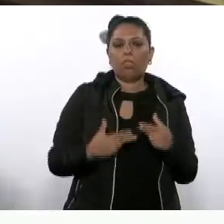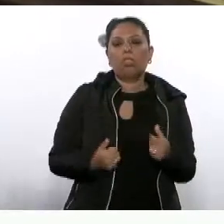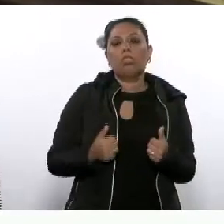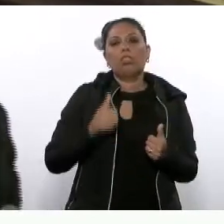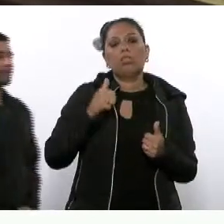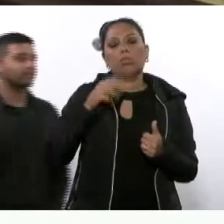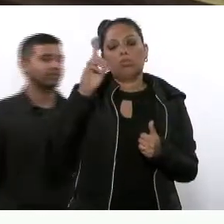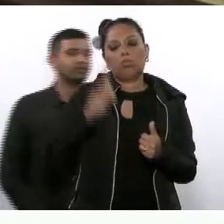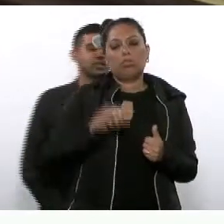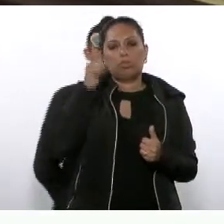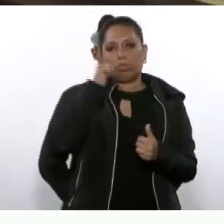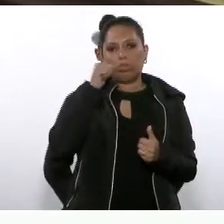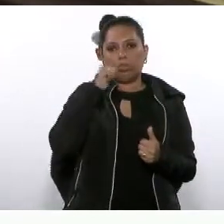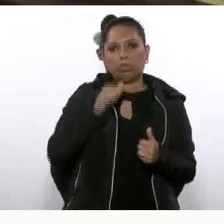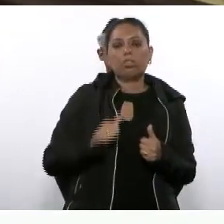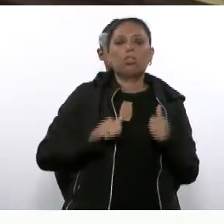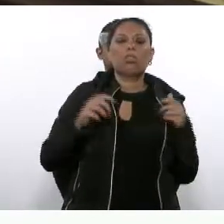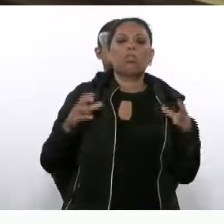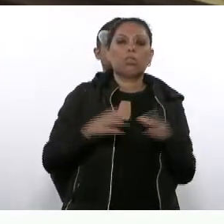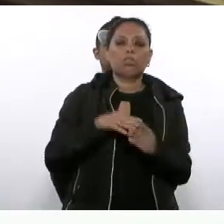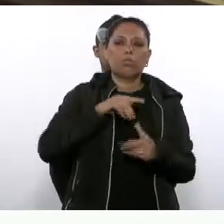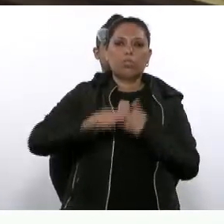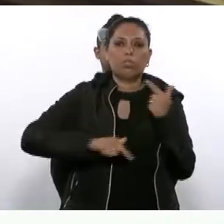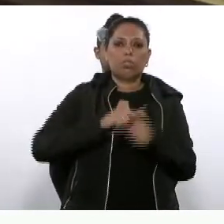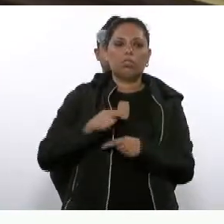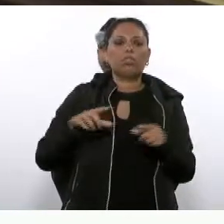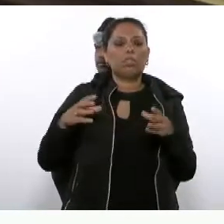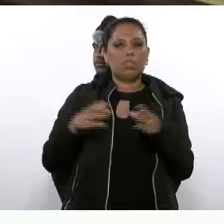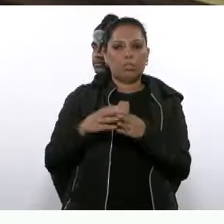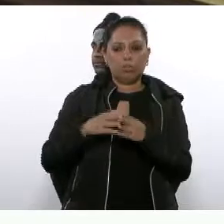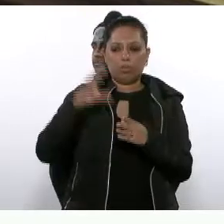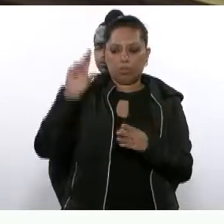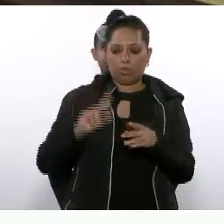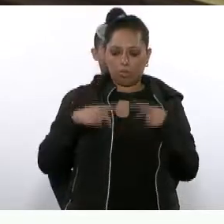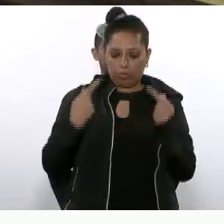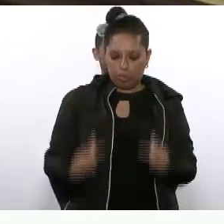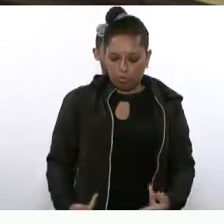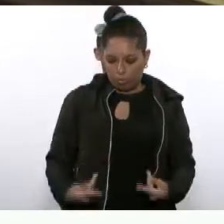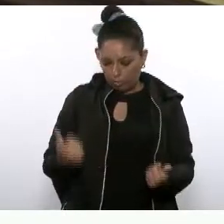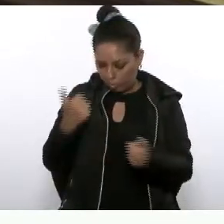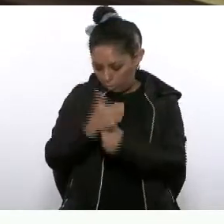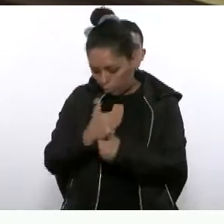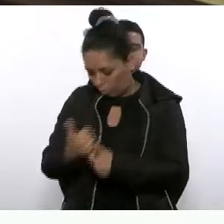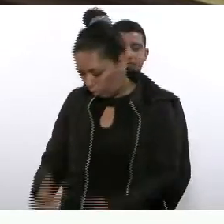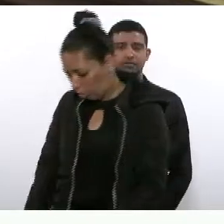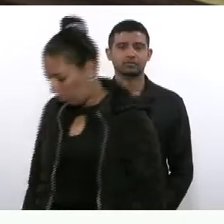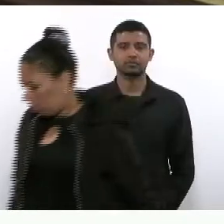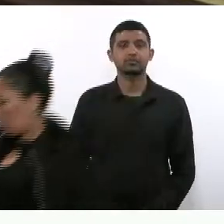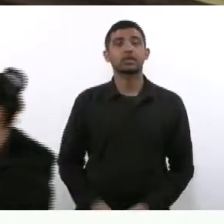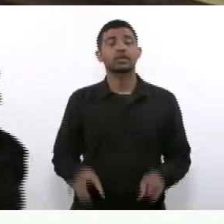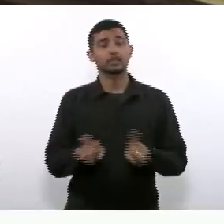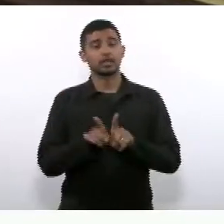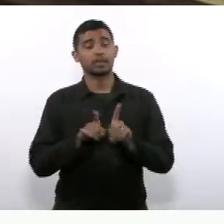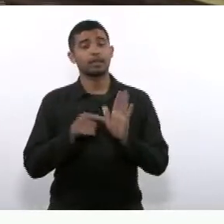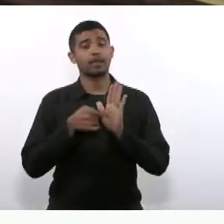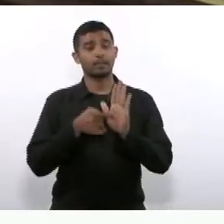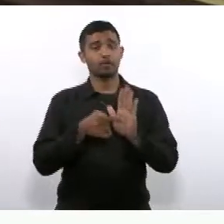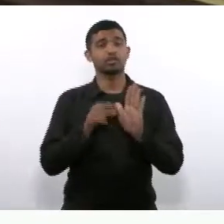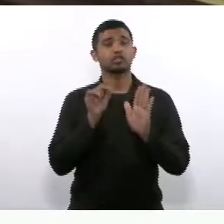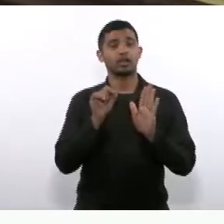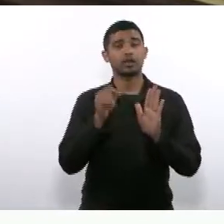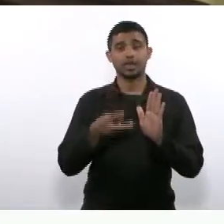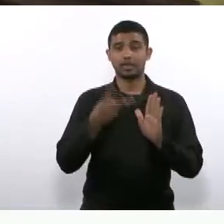Mulher, a Comissão do Trabalho e a Comissão de Direitos Humanos. E a apresentação das